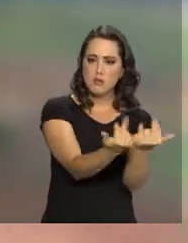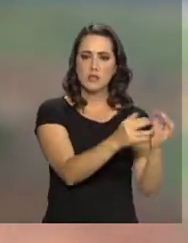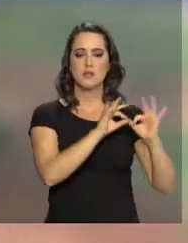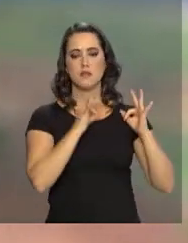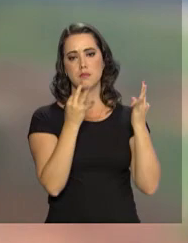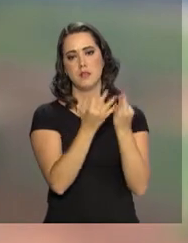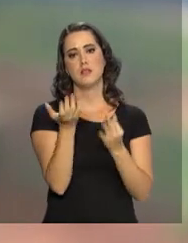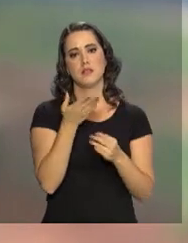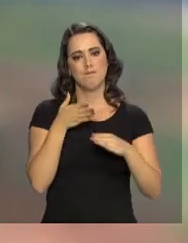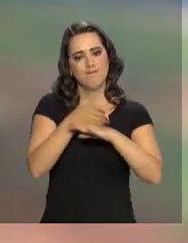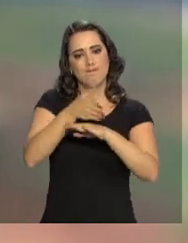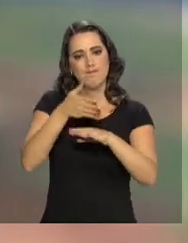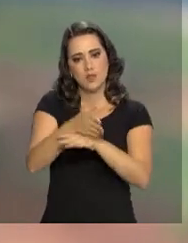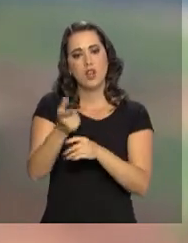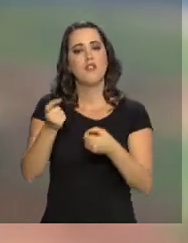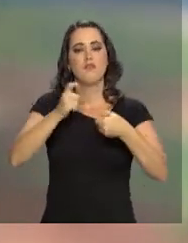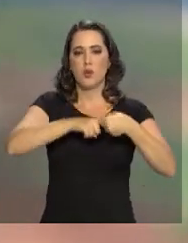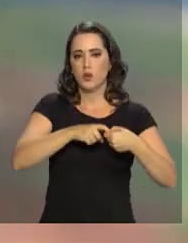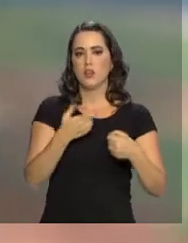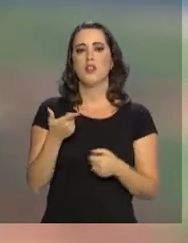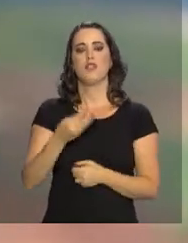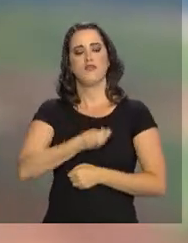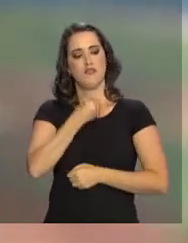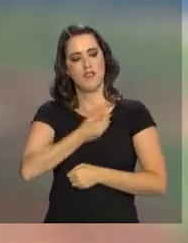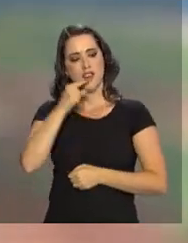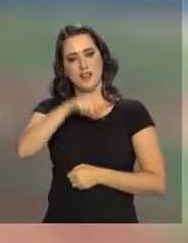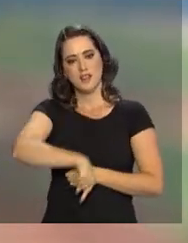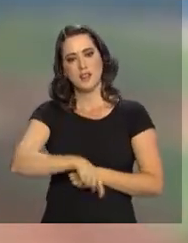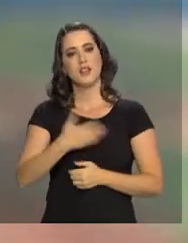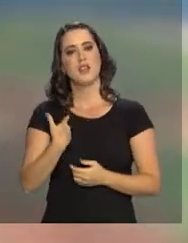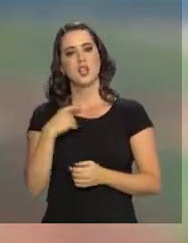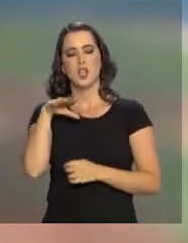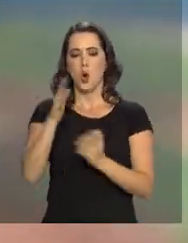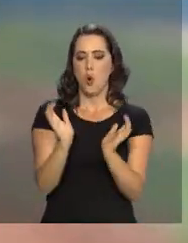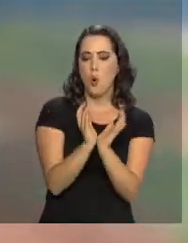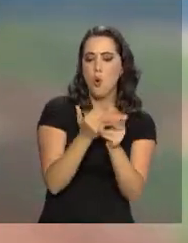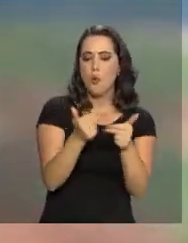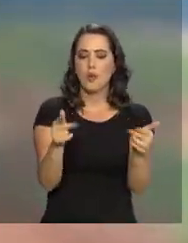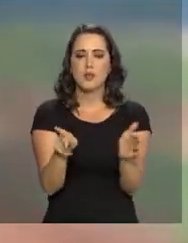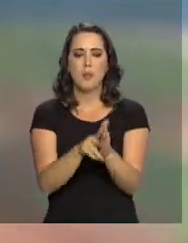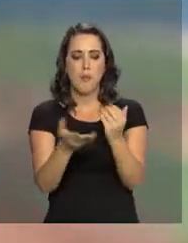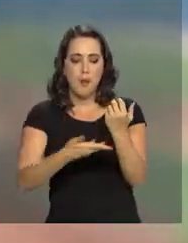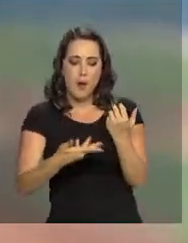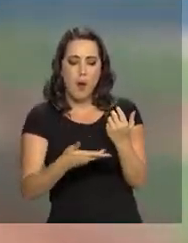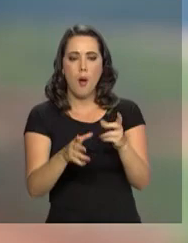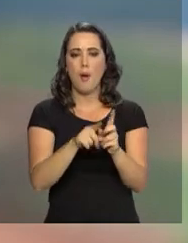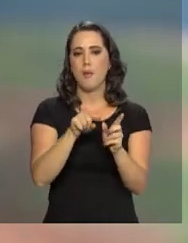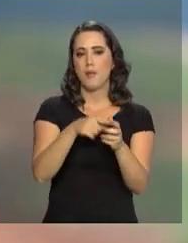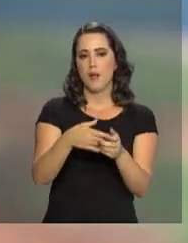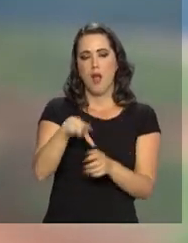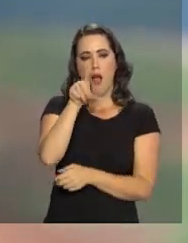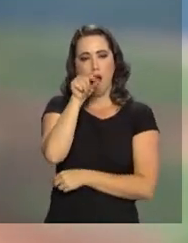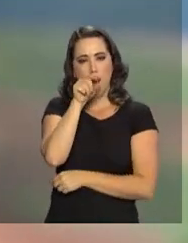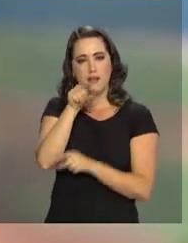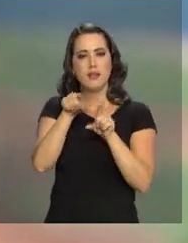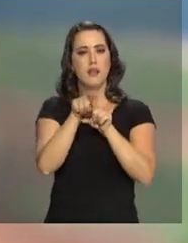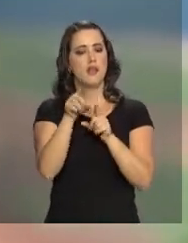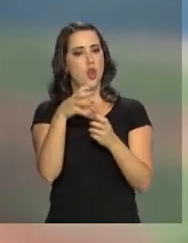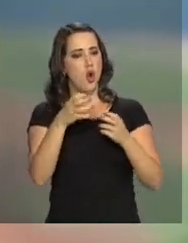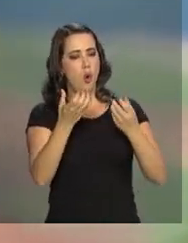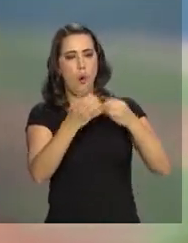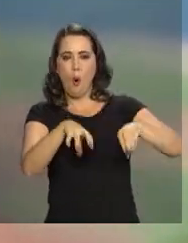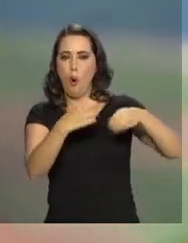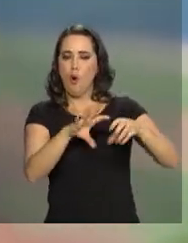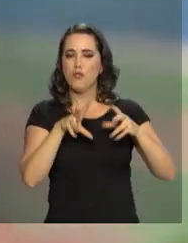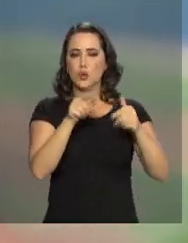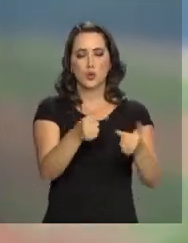que querem vir para cá. O dia que nós estivermos morando aqui, colhendo sua covinha aqui, colhendo sua cebolinha, suas galinhas, ovo, caipira, tudo